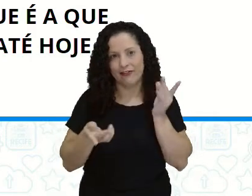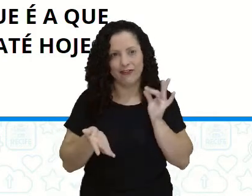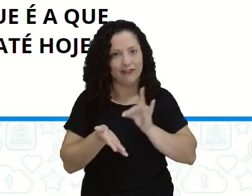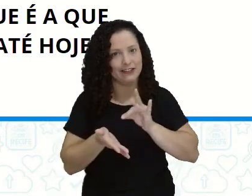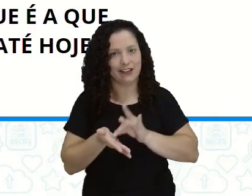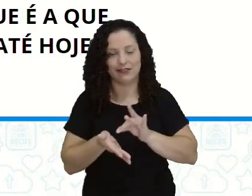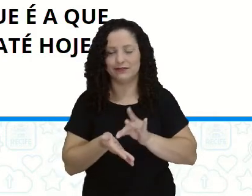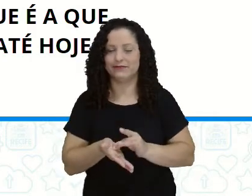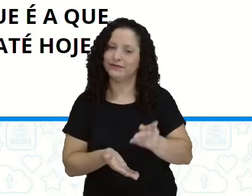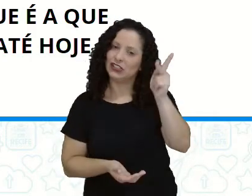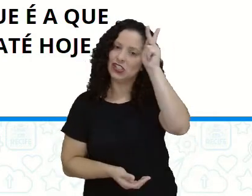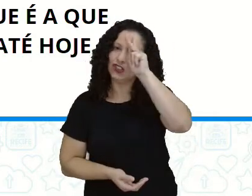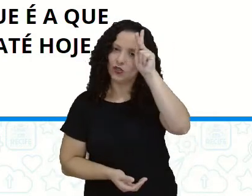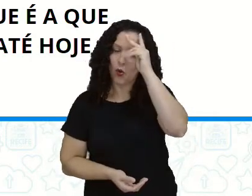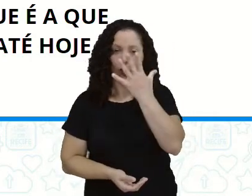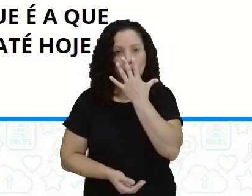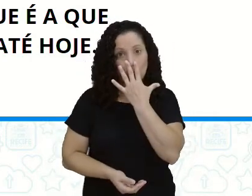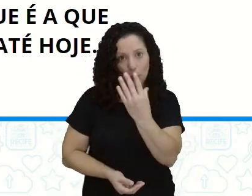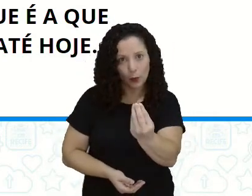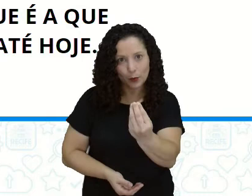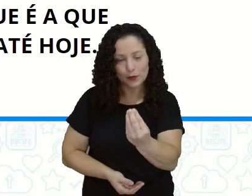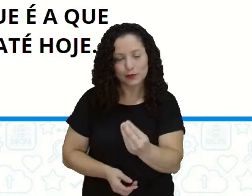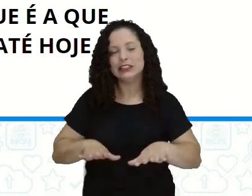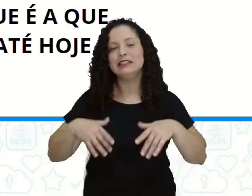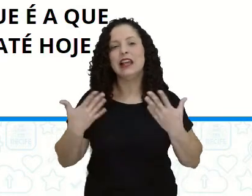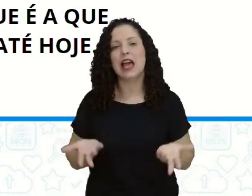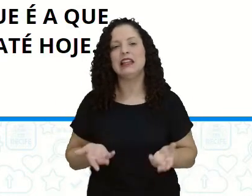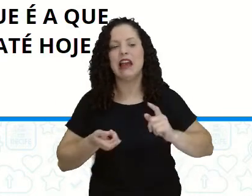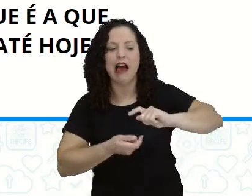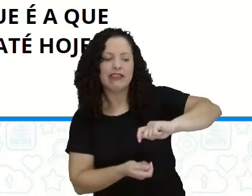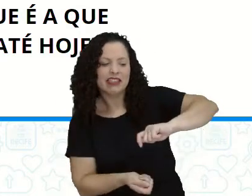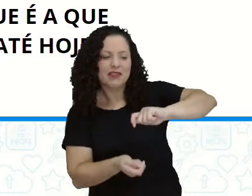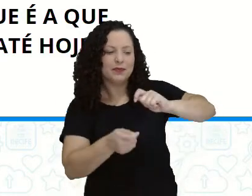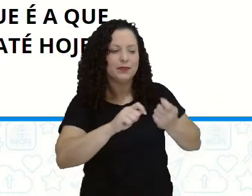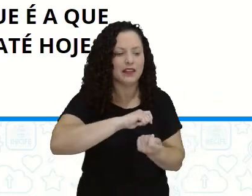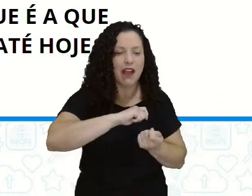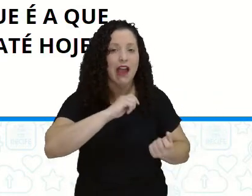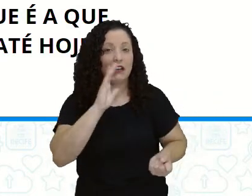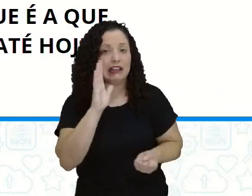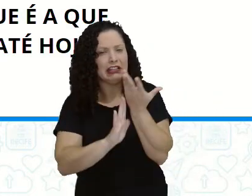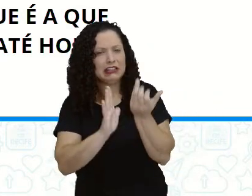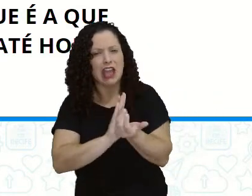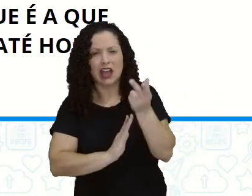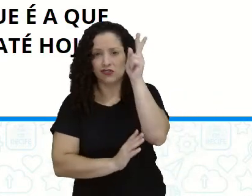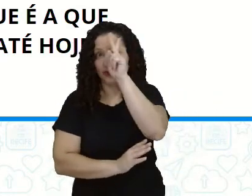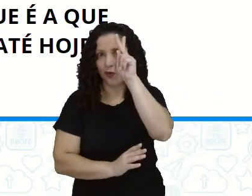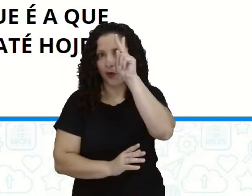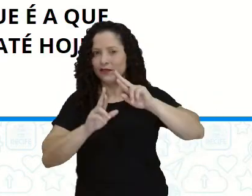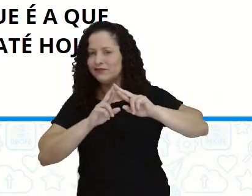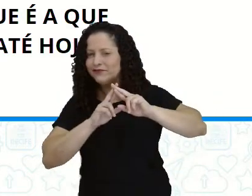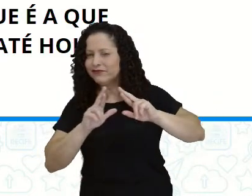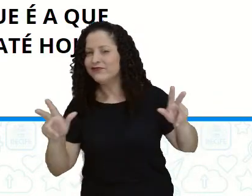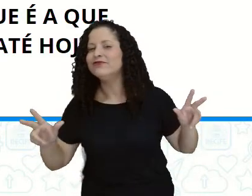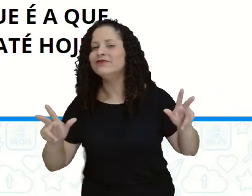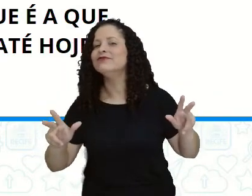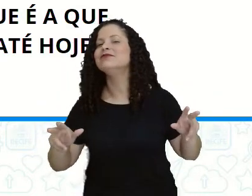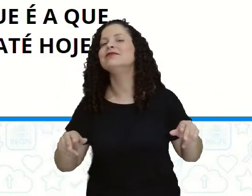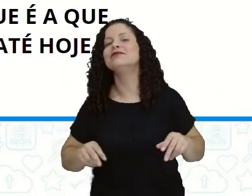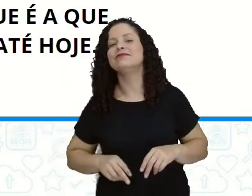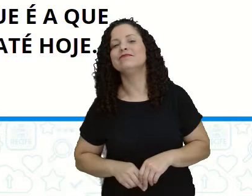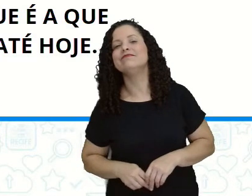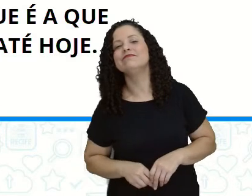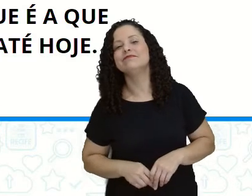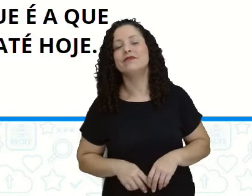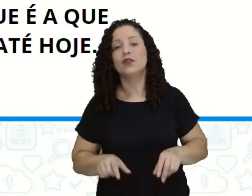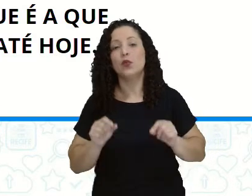lobo. Então enfeitaram e criaram toda uma outra versão da história, que é essa que a gente